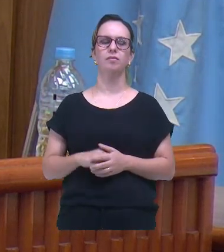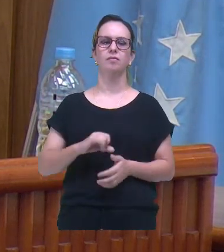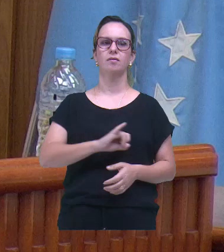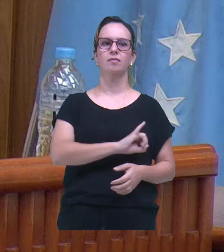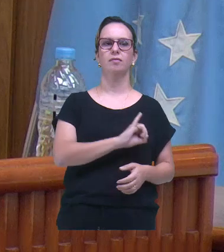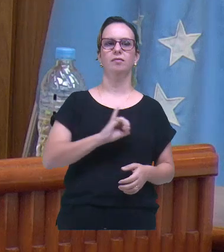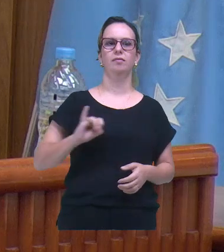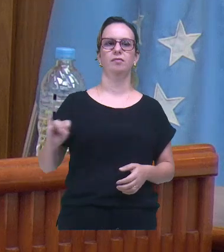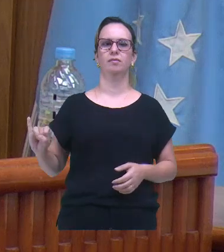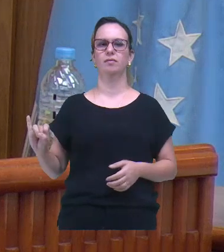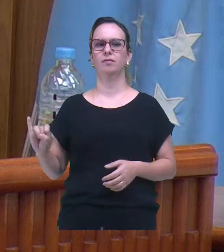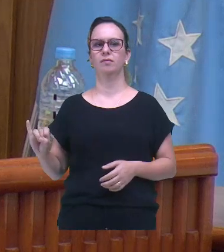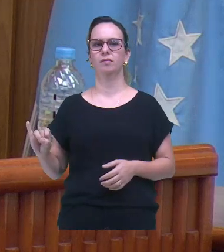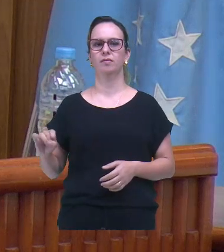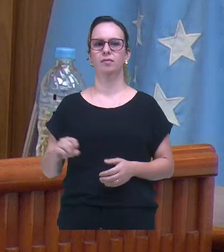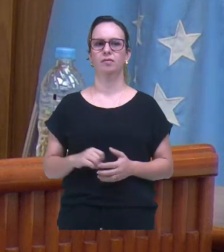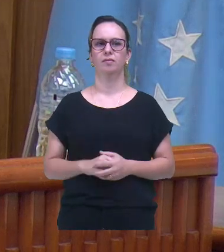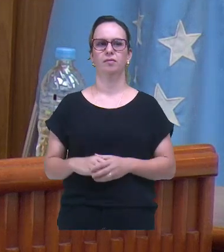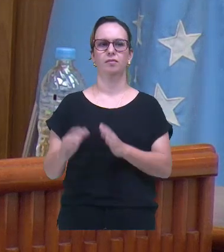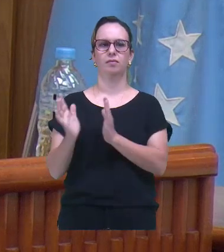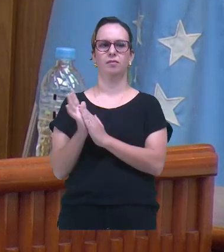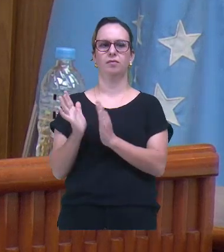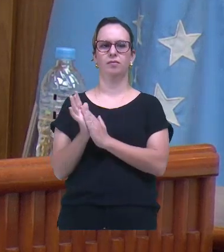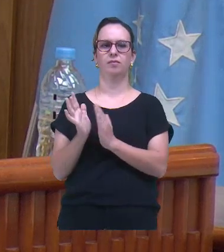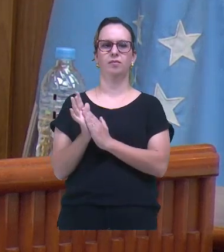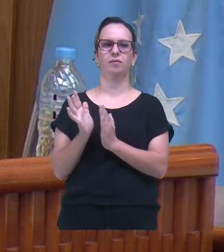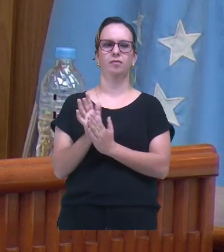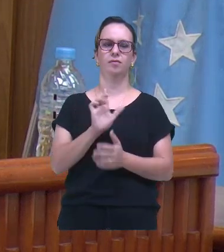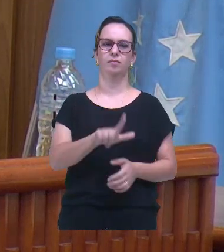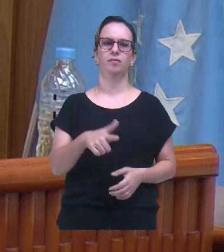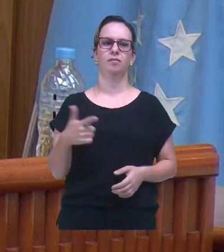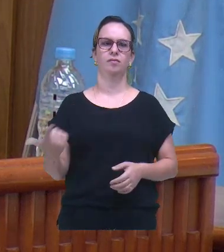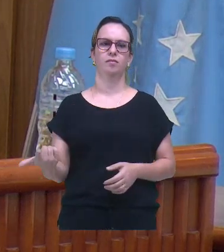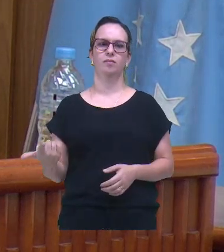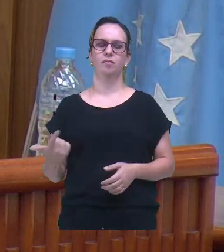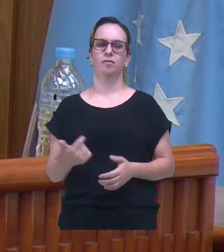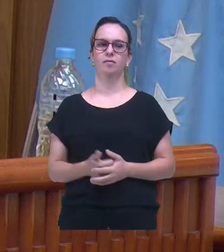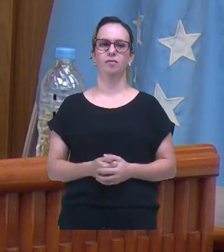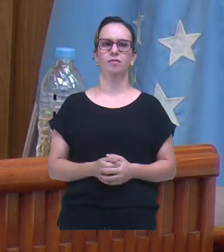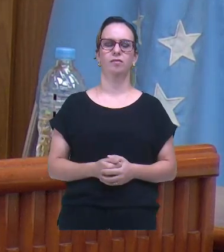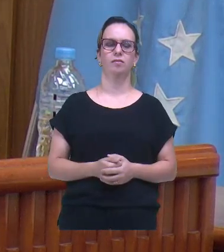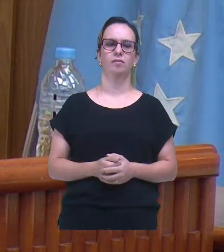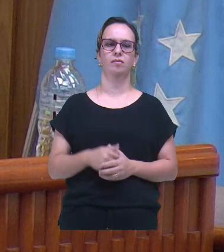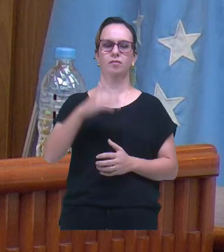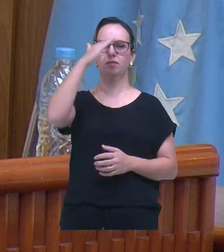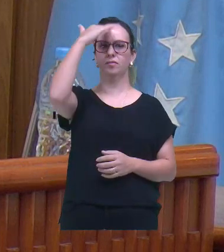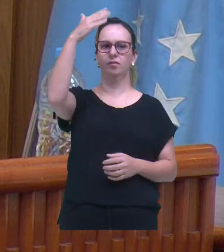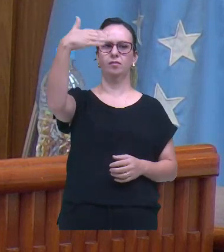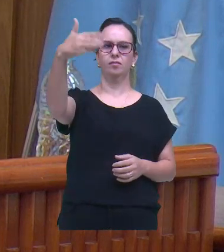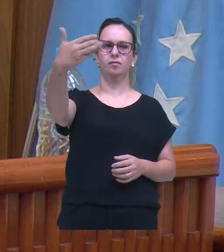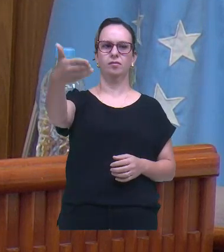cumprimentar e parabenizar os demais agraciados.